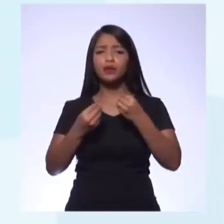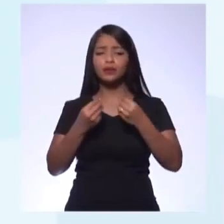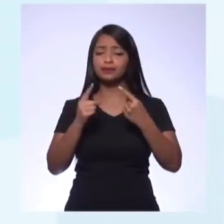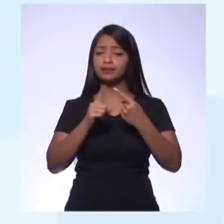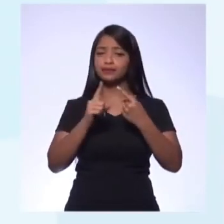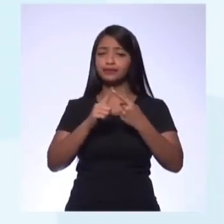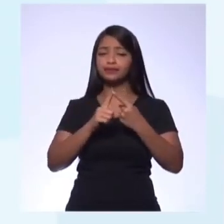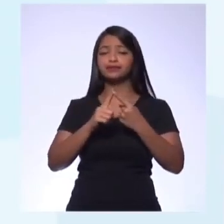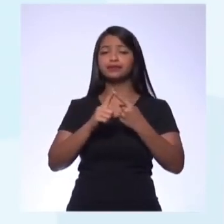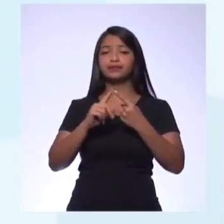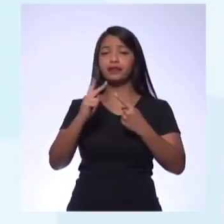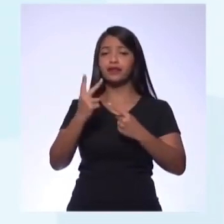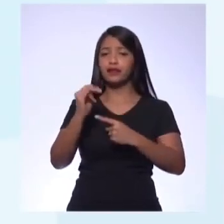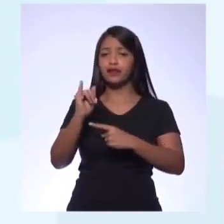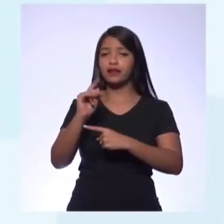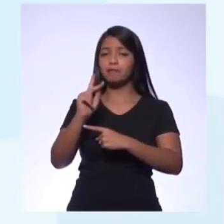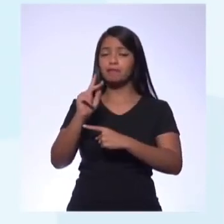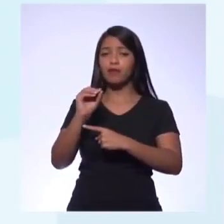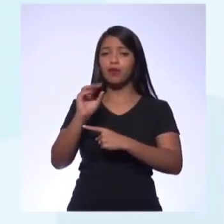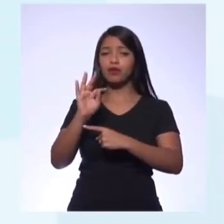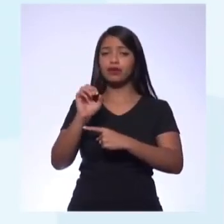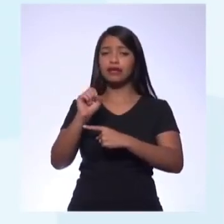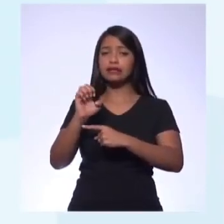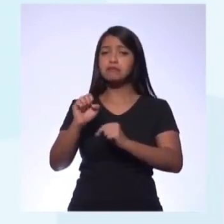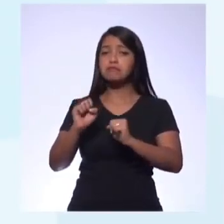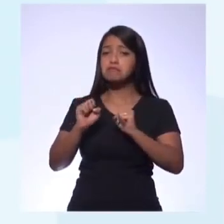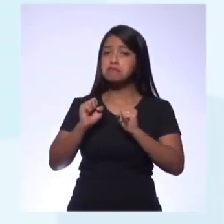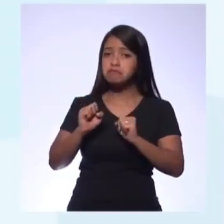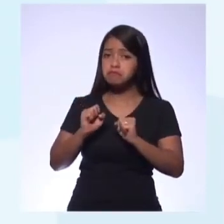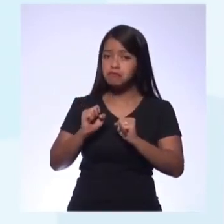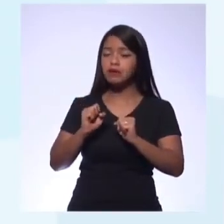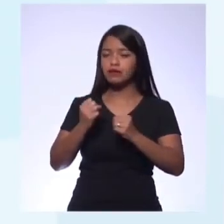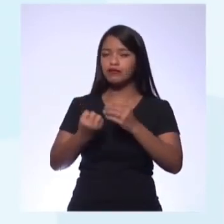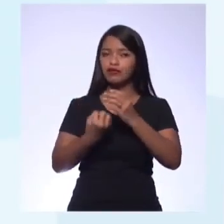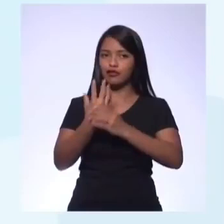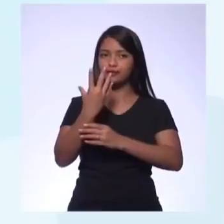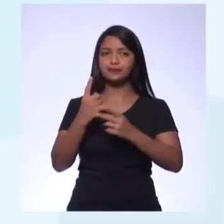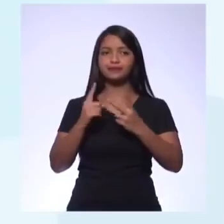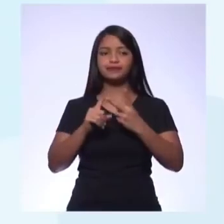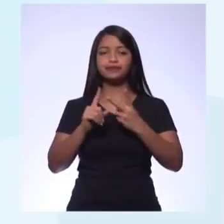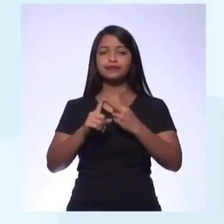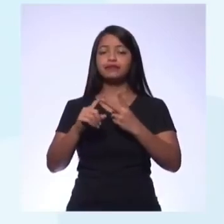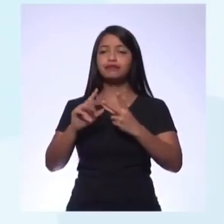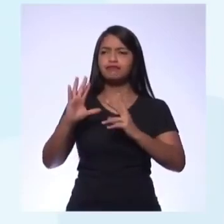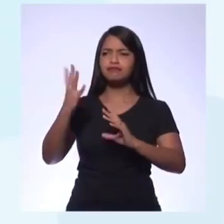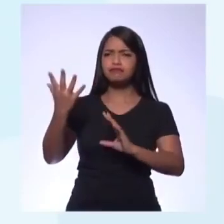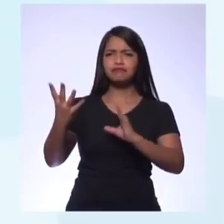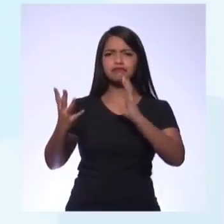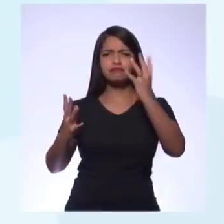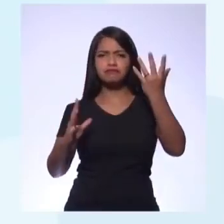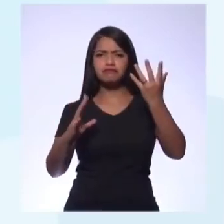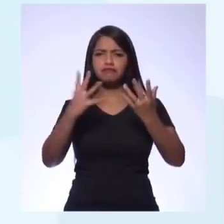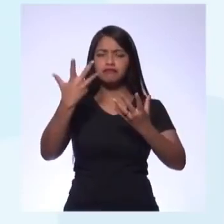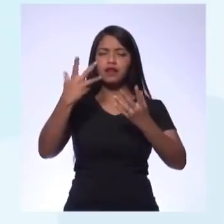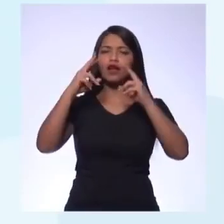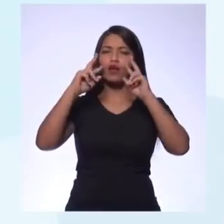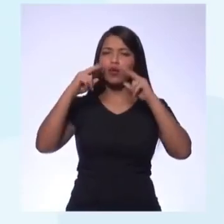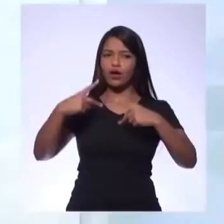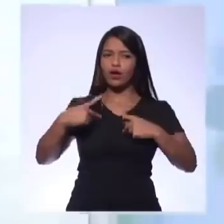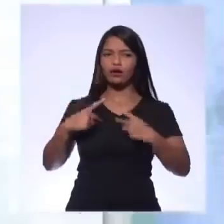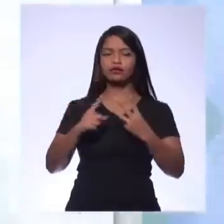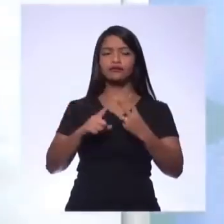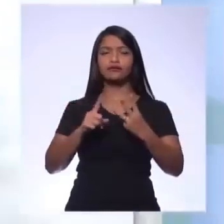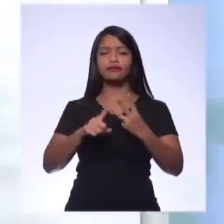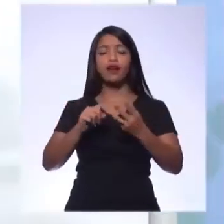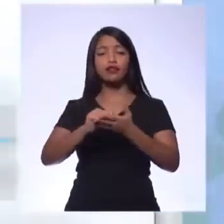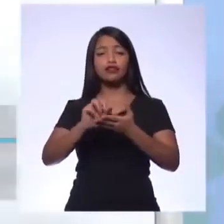fenômenos, aprendendo, né, a reconhecer esses fenômenos, interagir pelo chat e resolver atividades é o que mais a gente vai fazer. Agora, deixa eu explicar uma